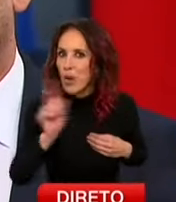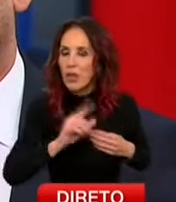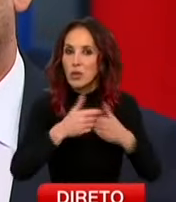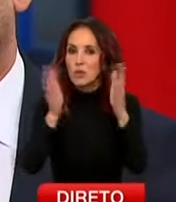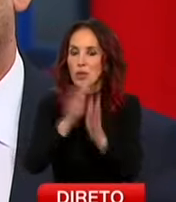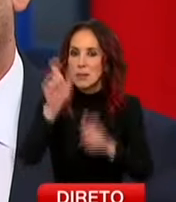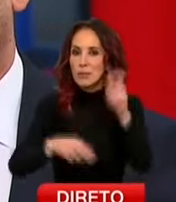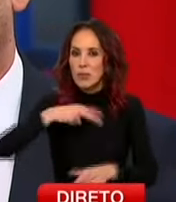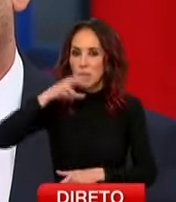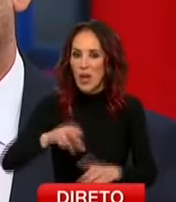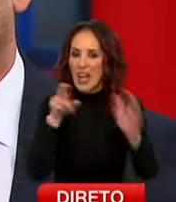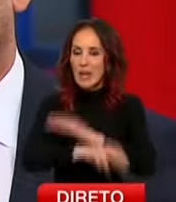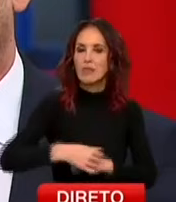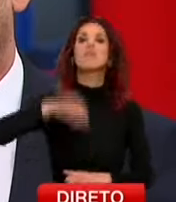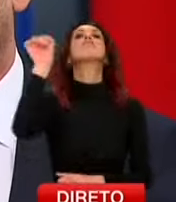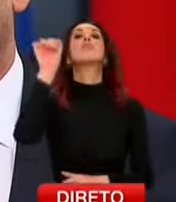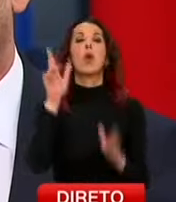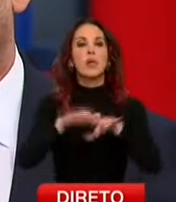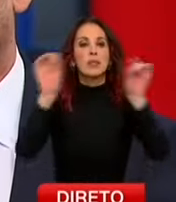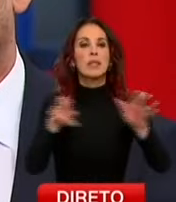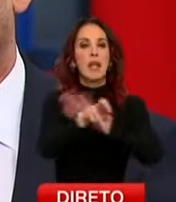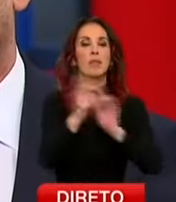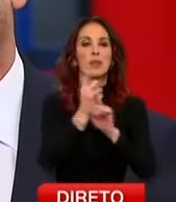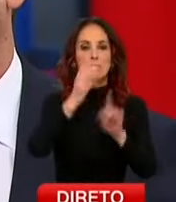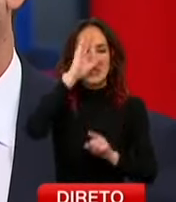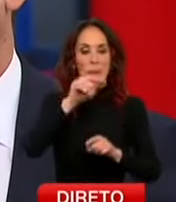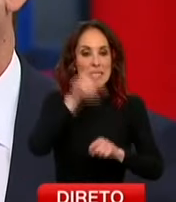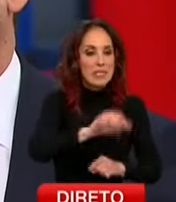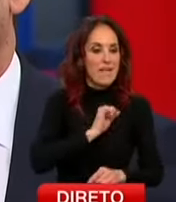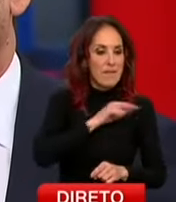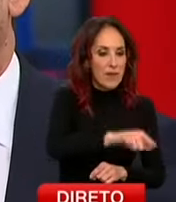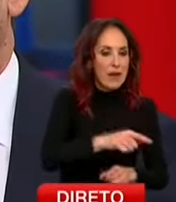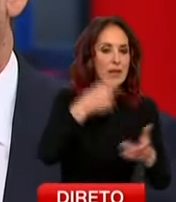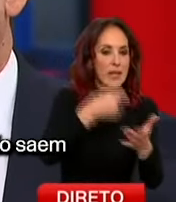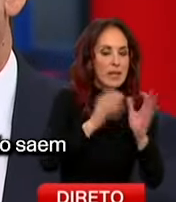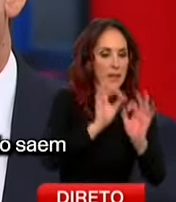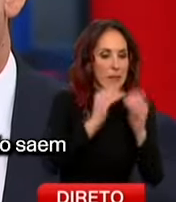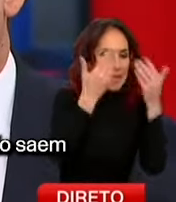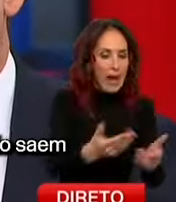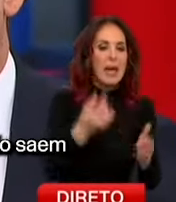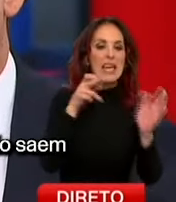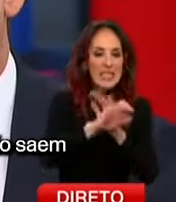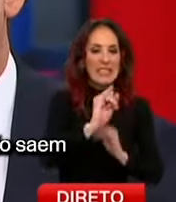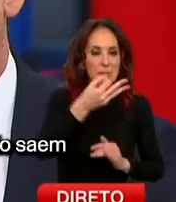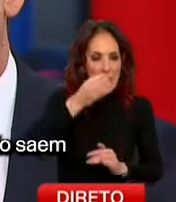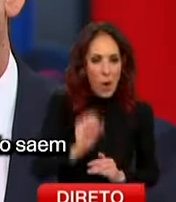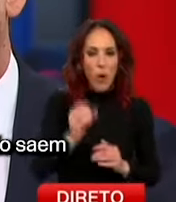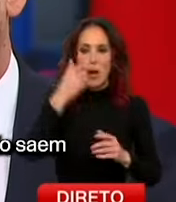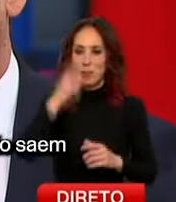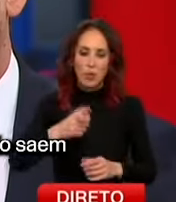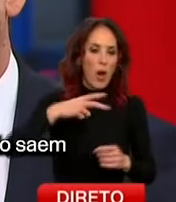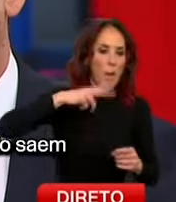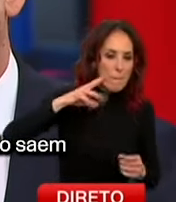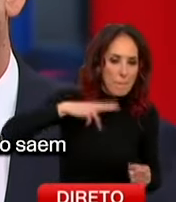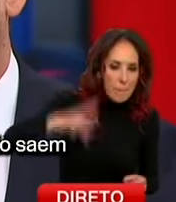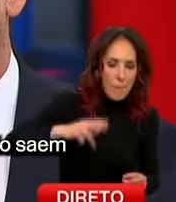todas as pessoas do meu país entrem de cara levantada num hospital porque saibam Isto é meu também que que entre num IPO o pobre como o rico e que